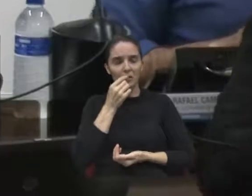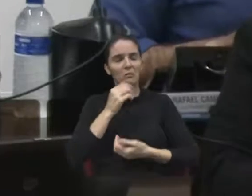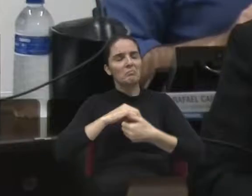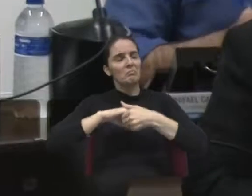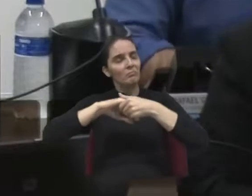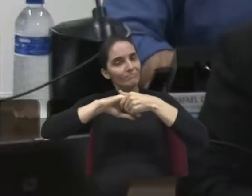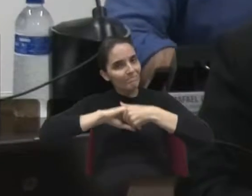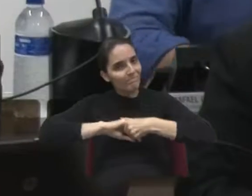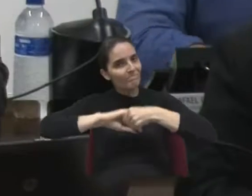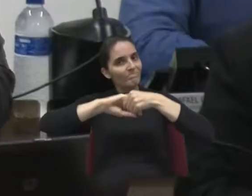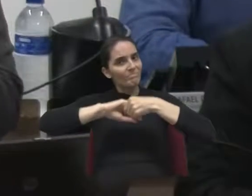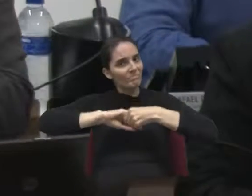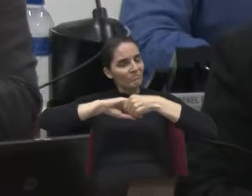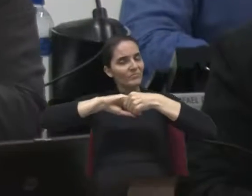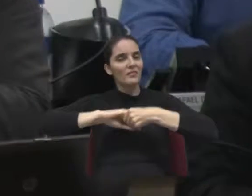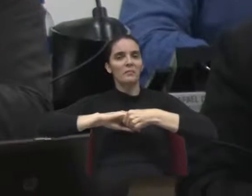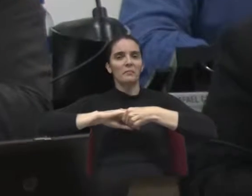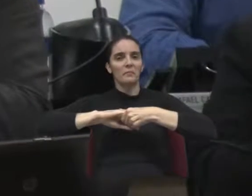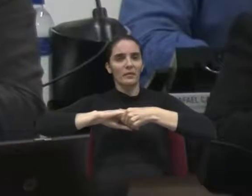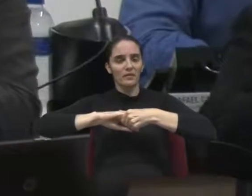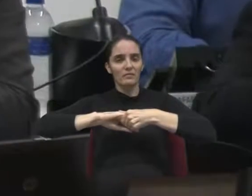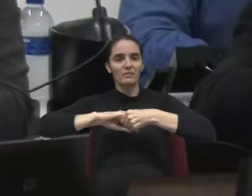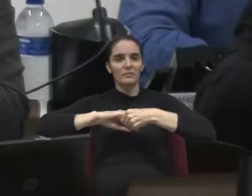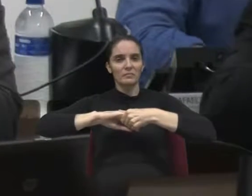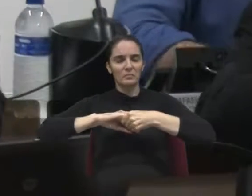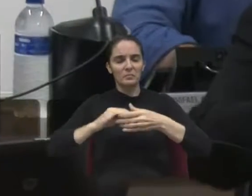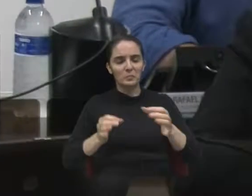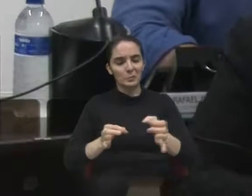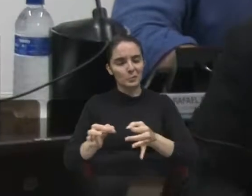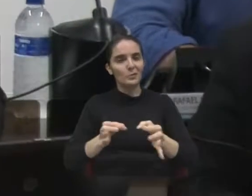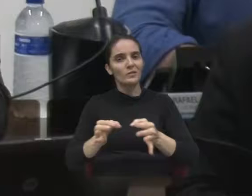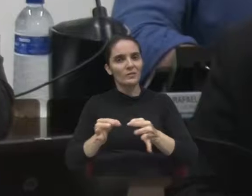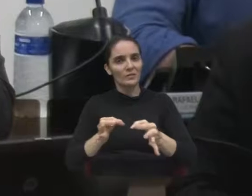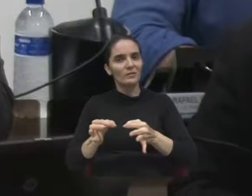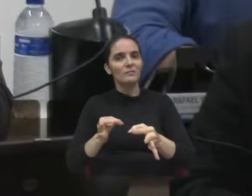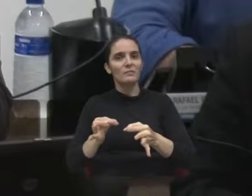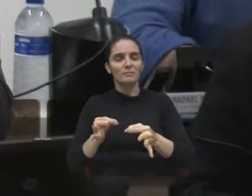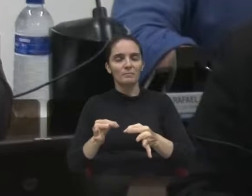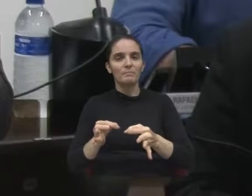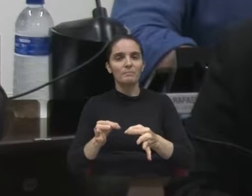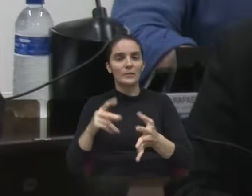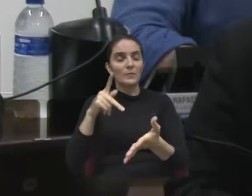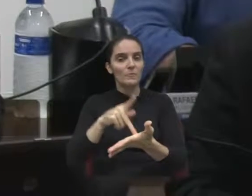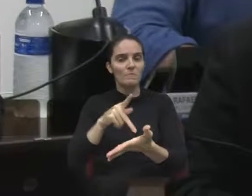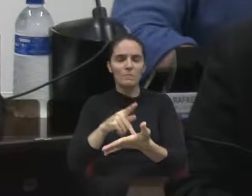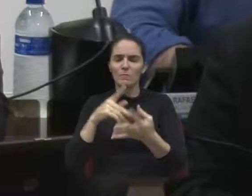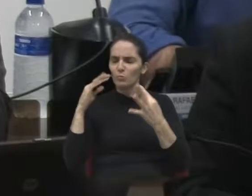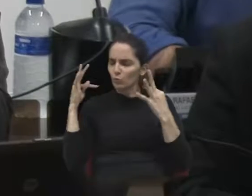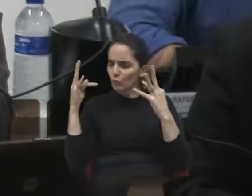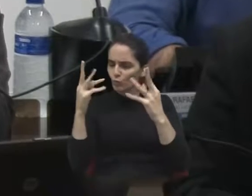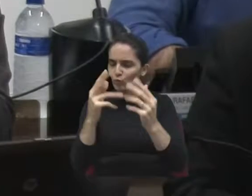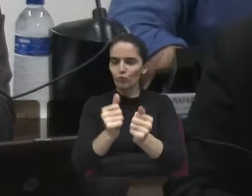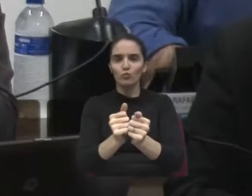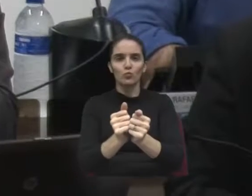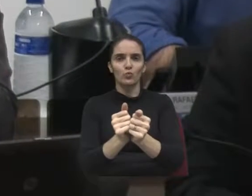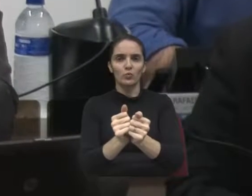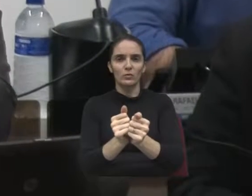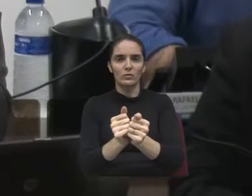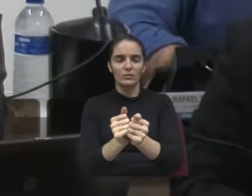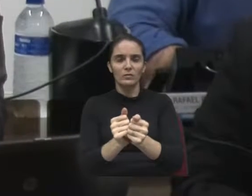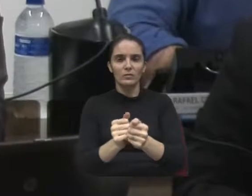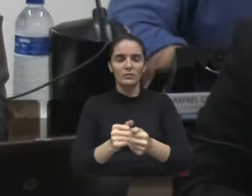doutor por essa propositura e dizer que todos nós, quando construímos,